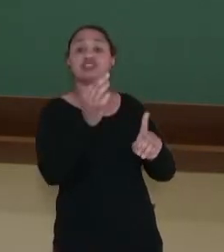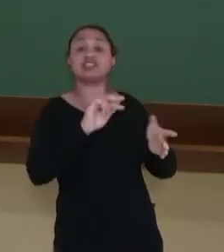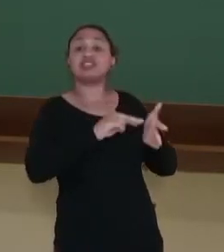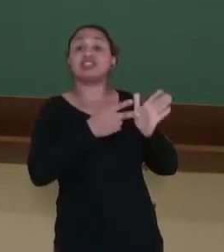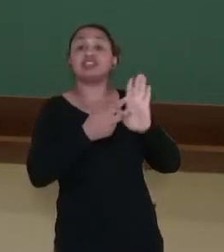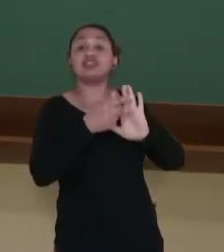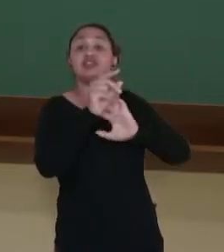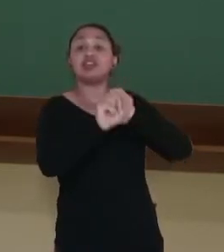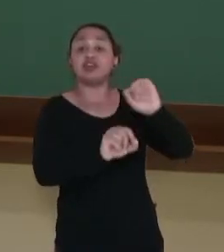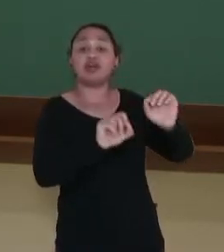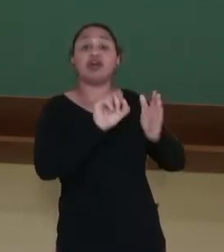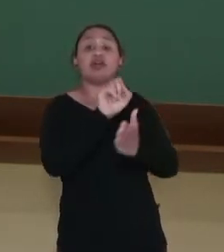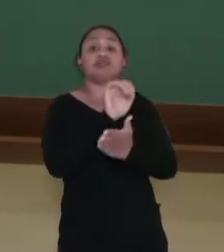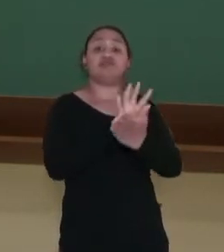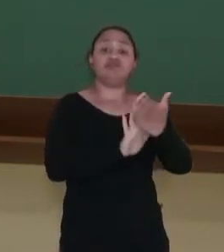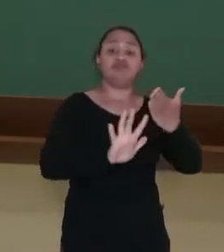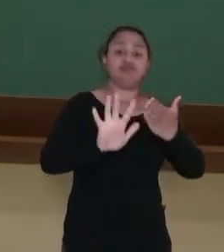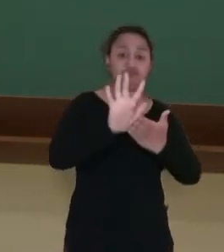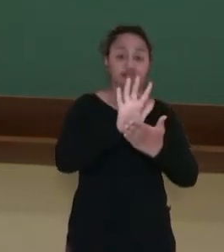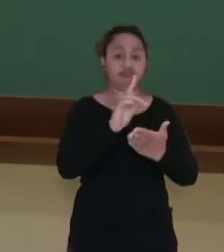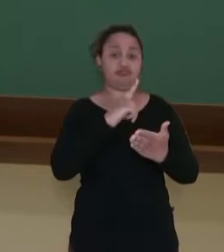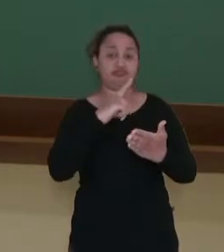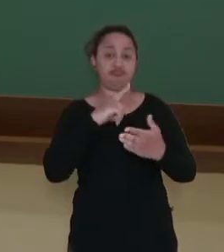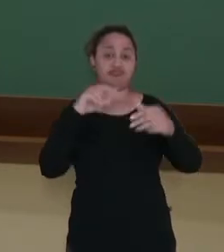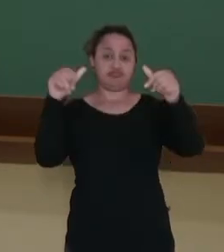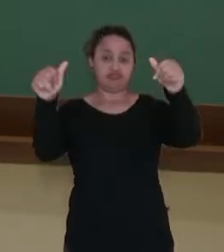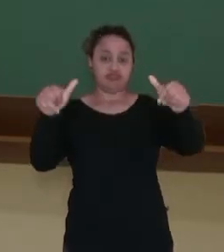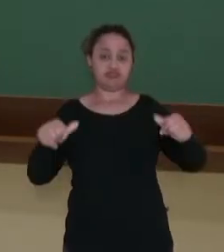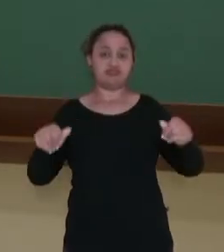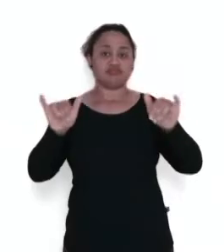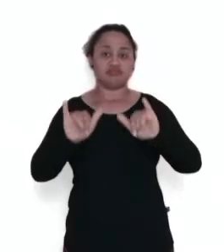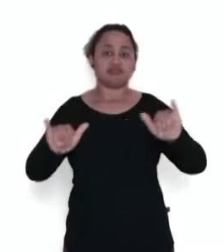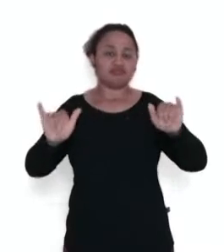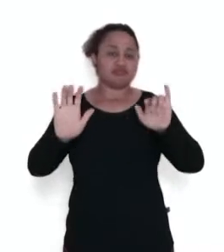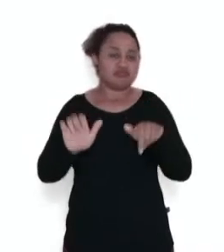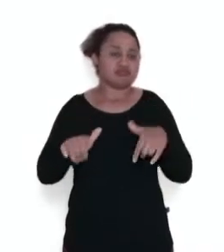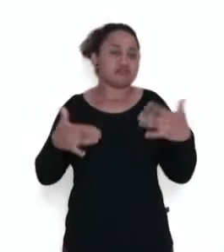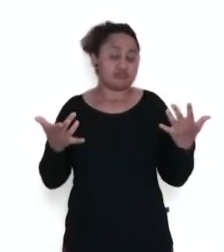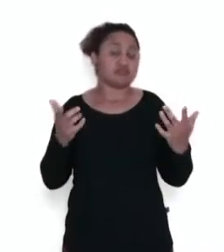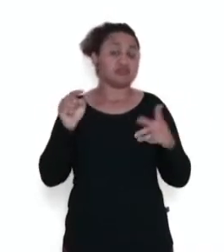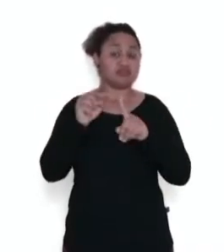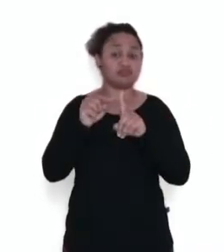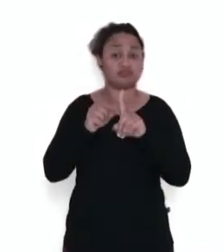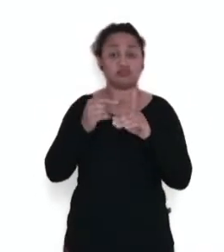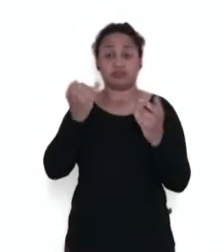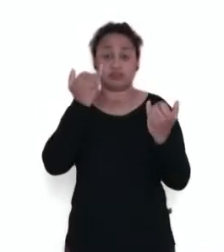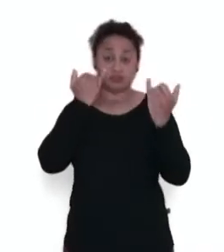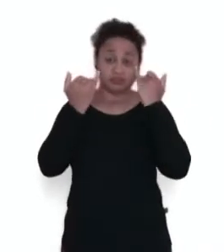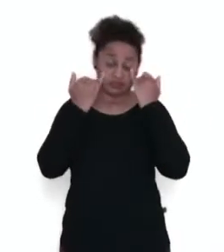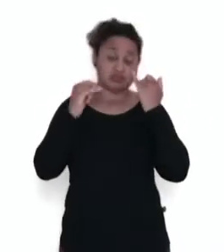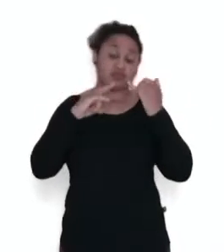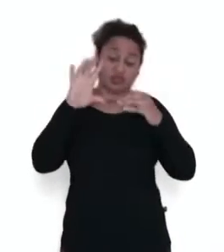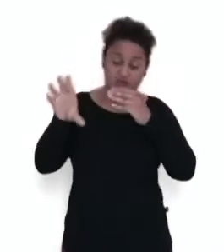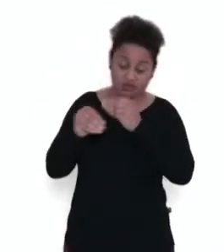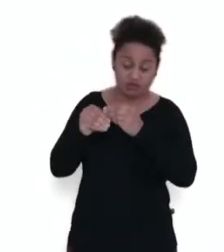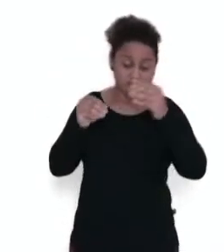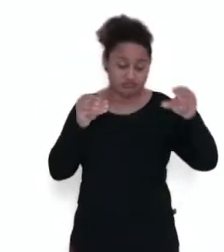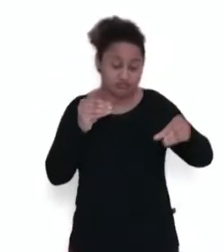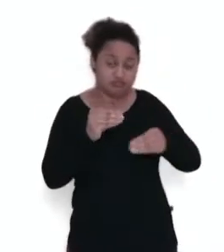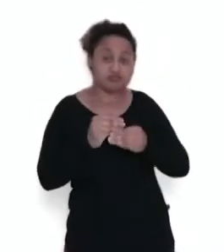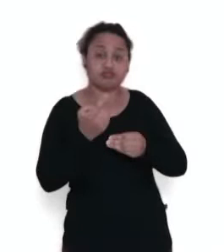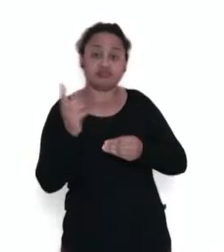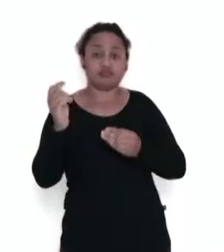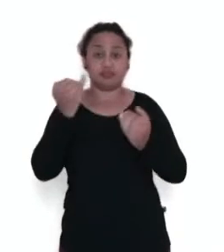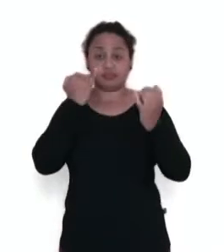as imagens que constituem um cartaz. Então, um tipo de informação complementa a